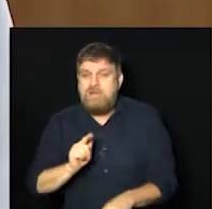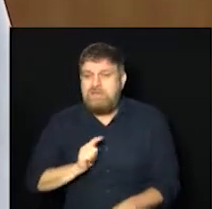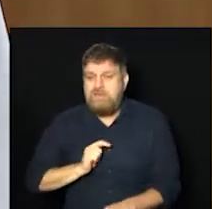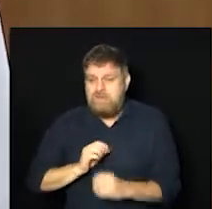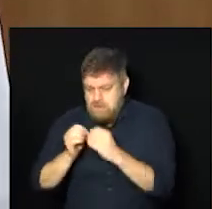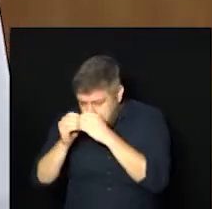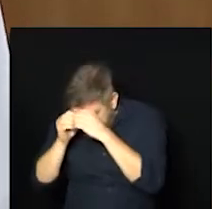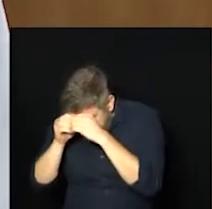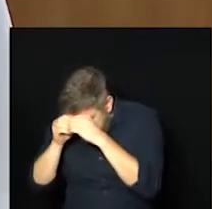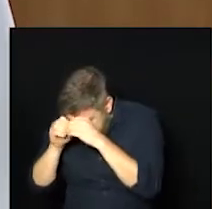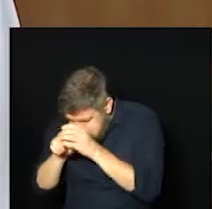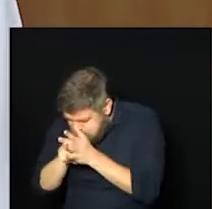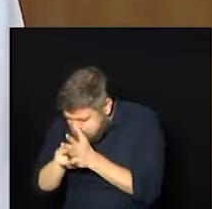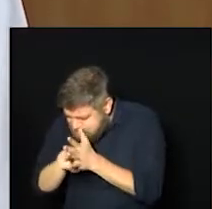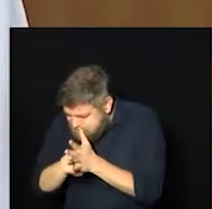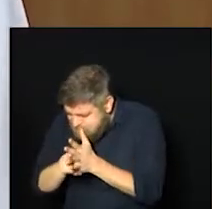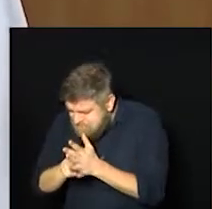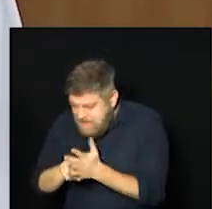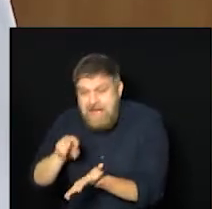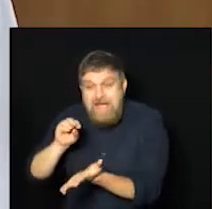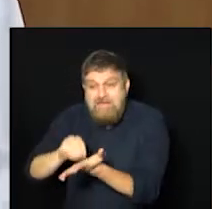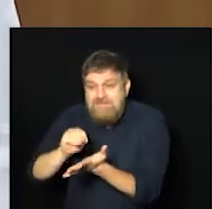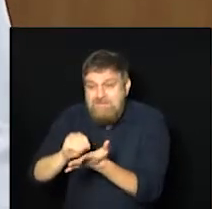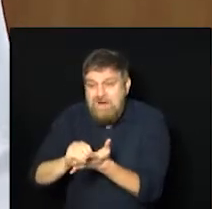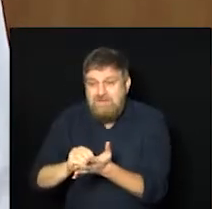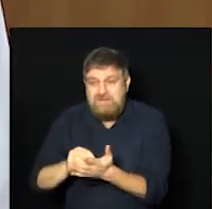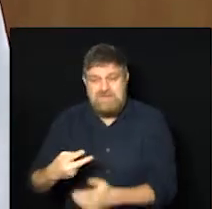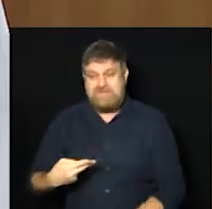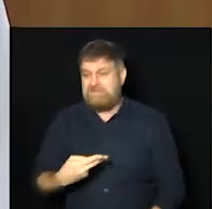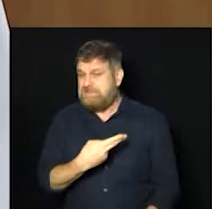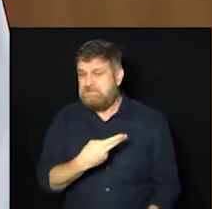sem cirurgia. Infelizmente, com a pandemia, houve